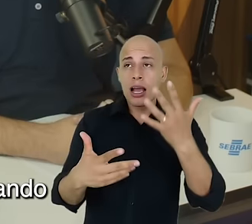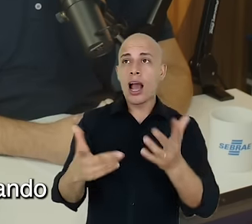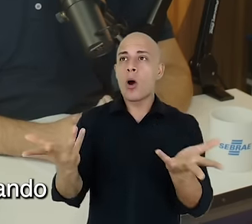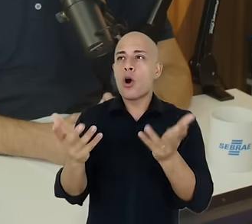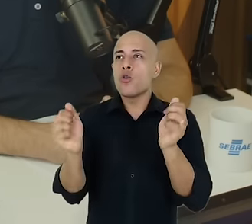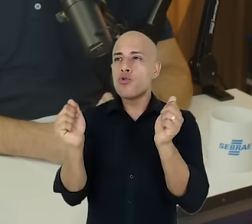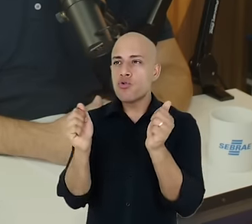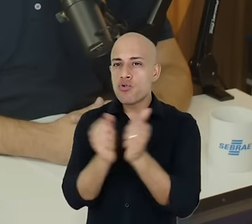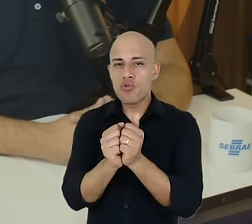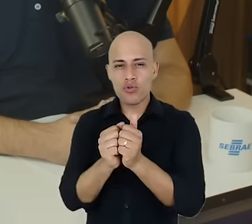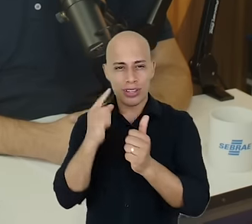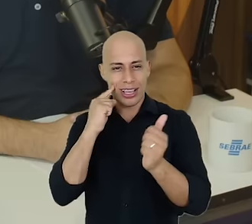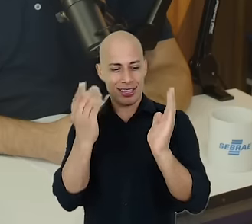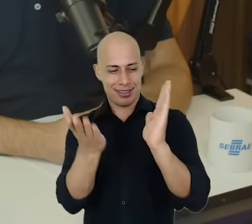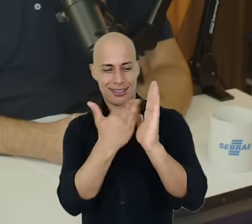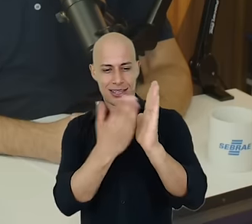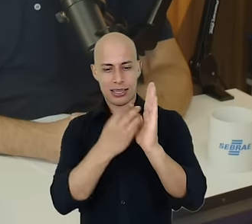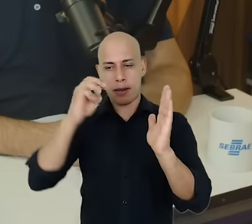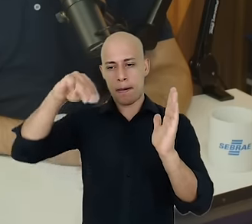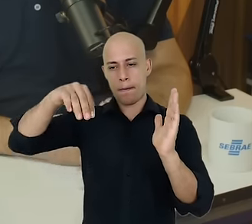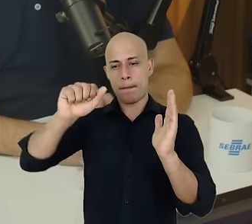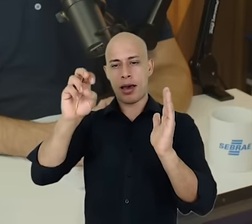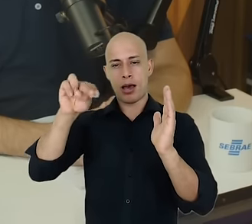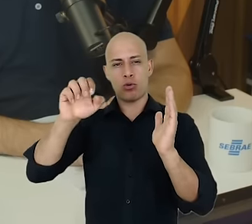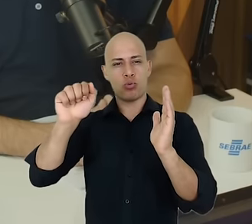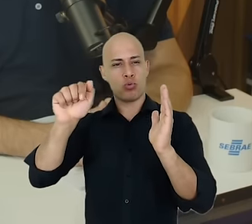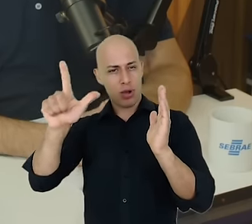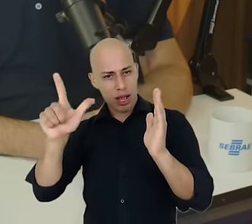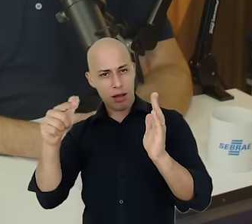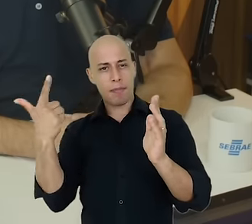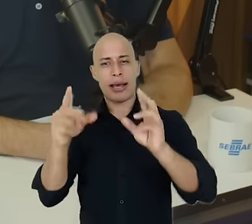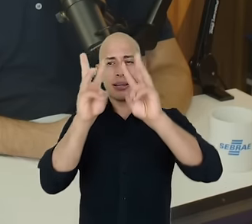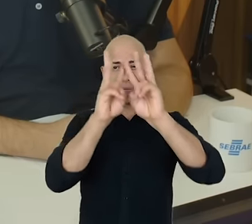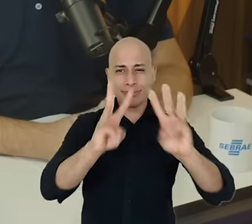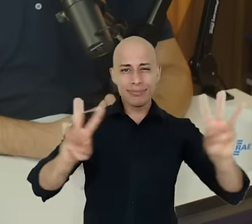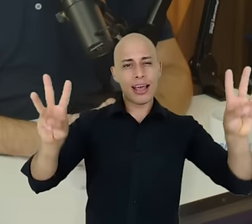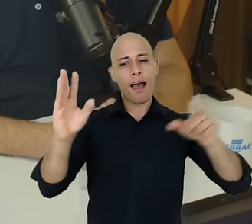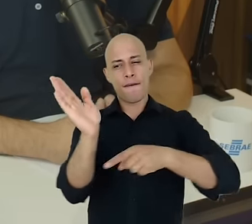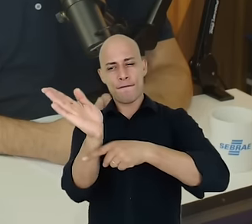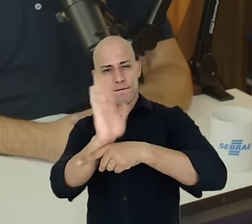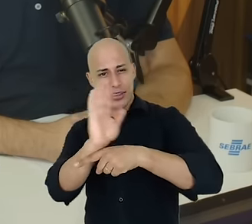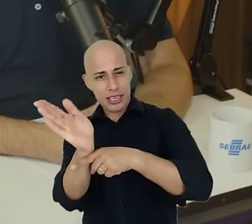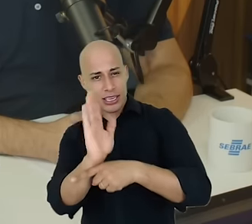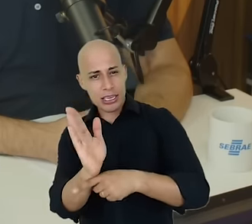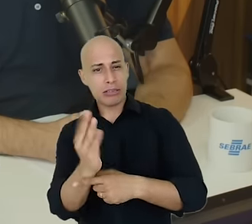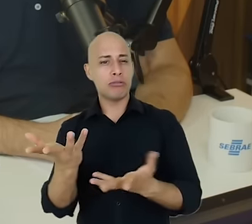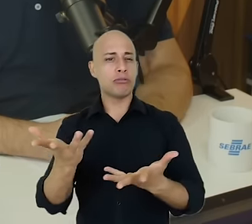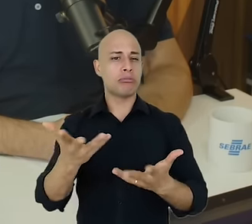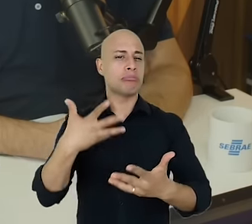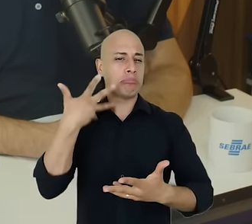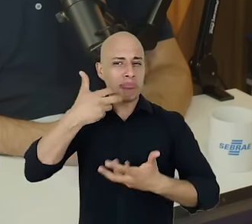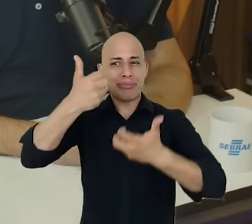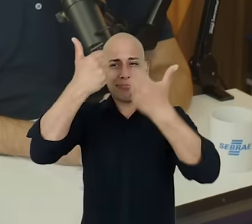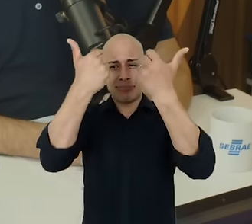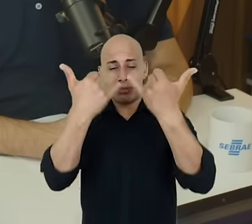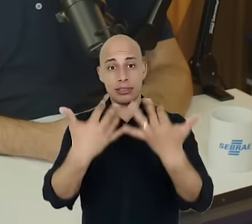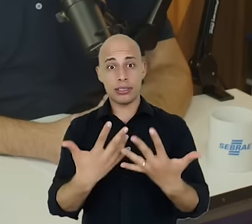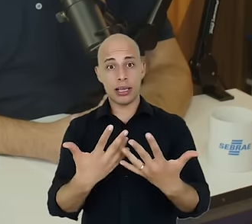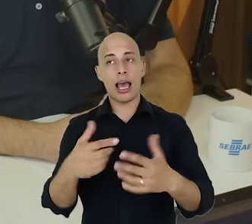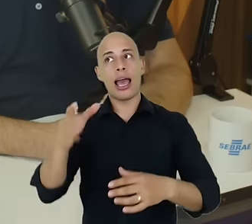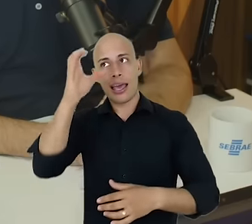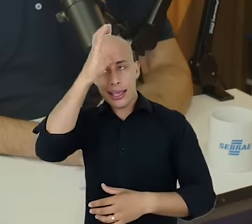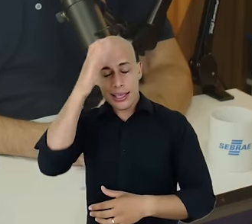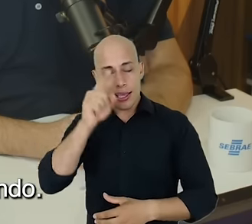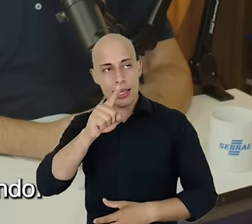eh o nosso manual o nosso site tem bastante vídeo tem muito tutorial eu acredito né que os nossos